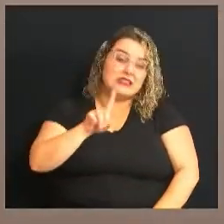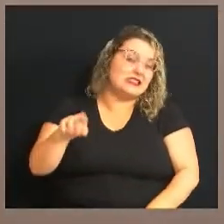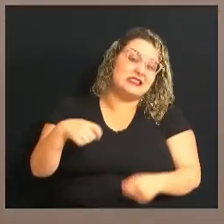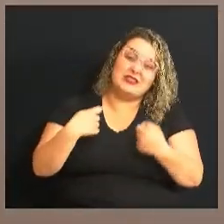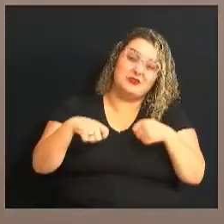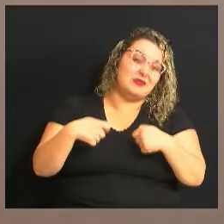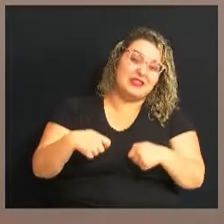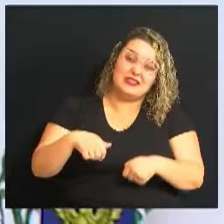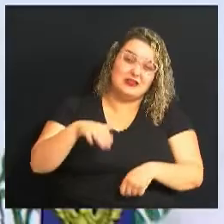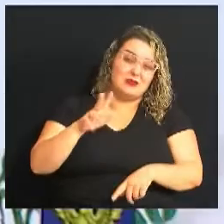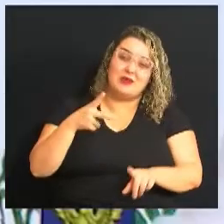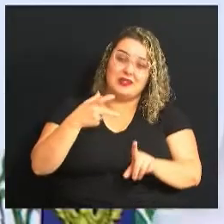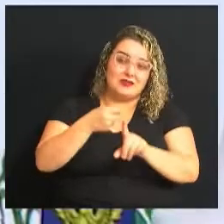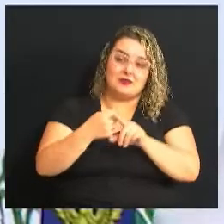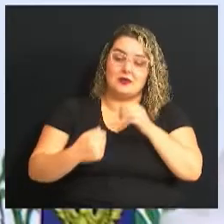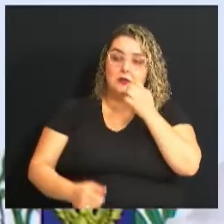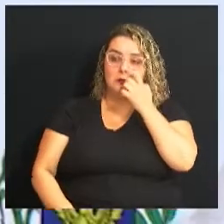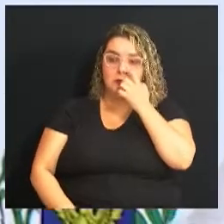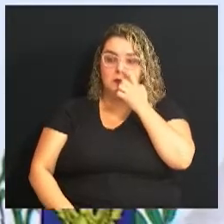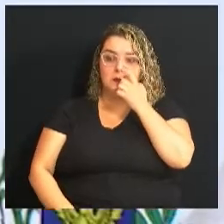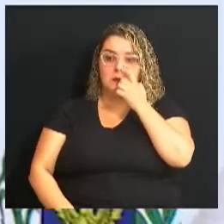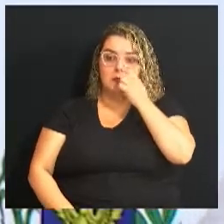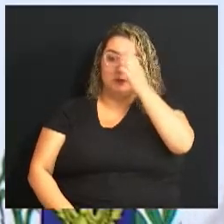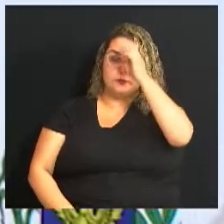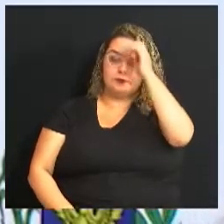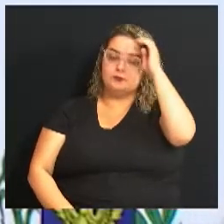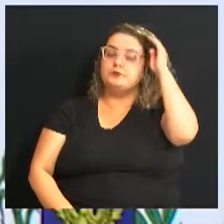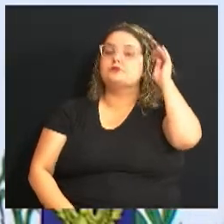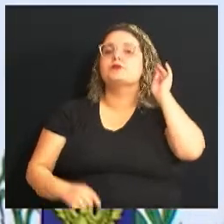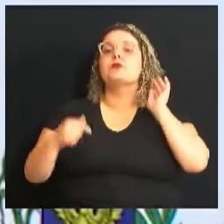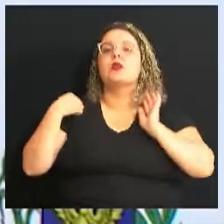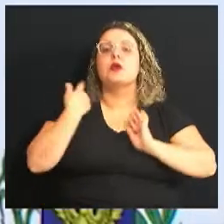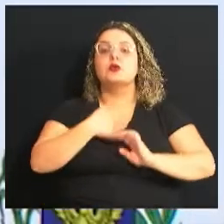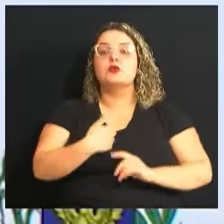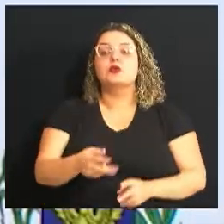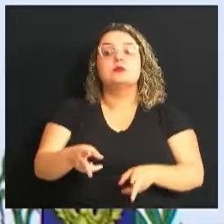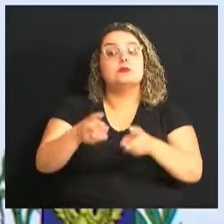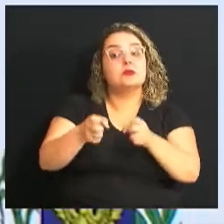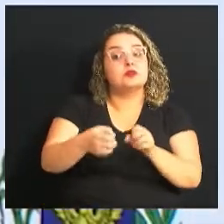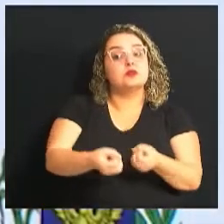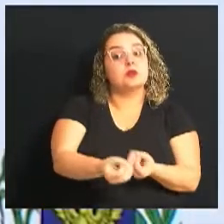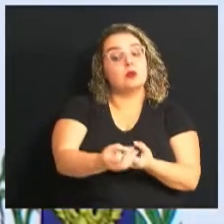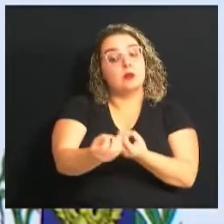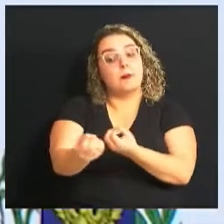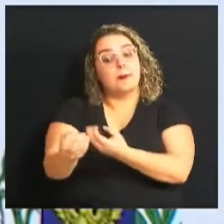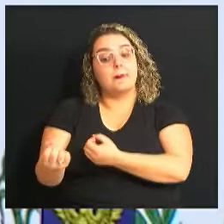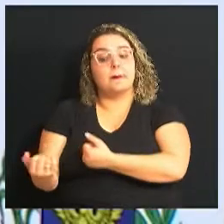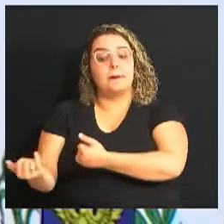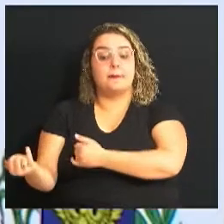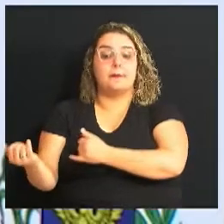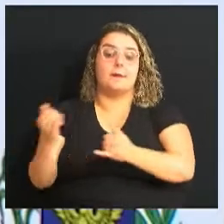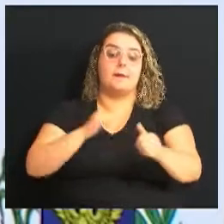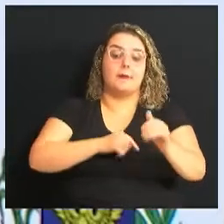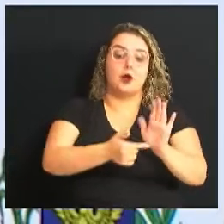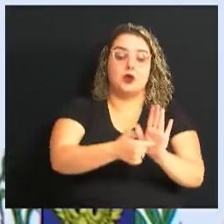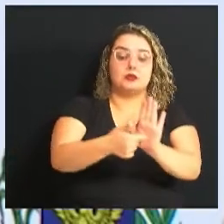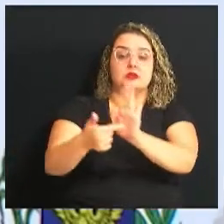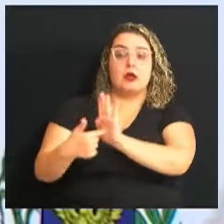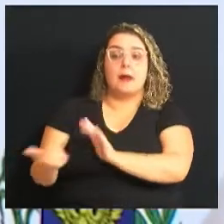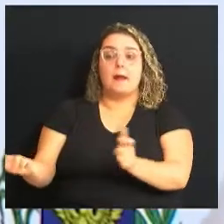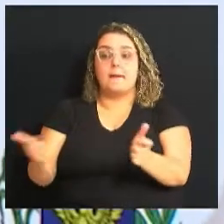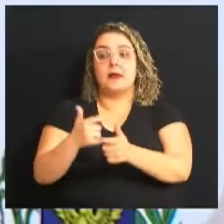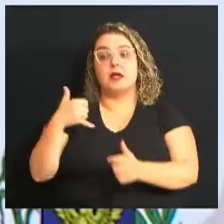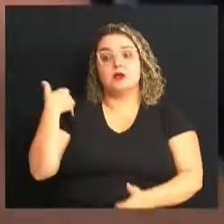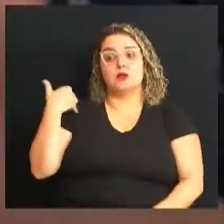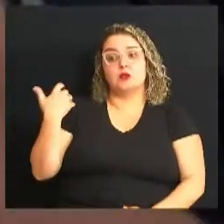precisam mais de vacina. A gente tem percebido, os nossos dados mostram que quanto menor a faixa etária, menor a adesão também